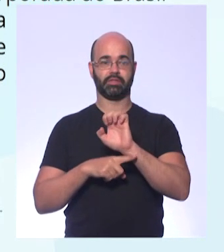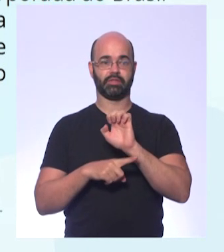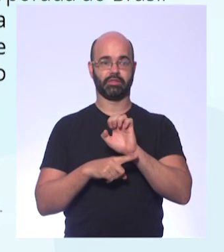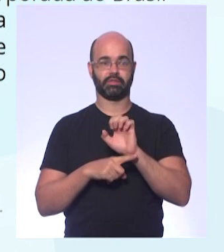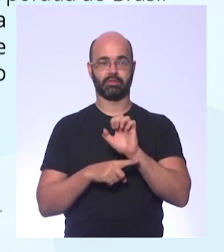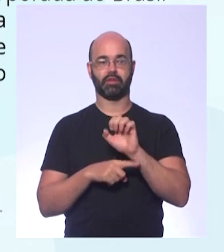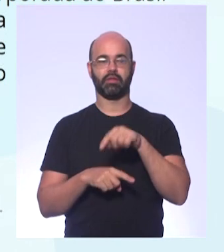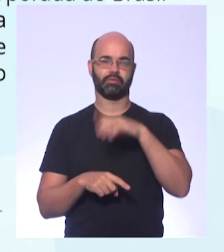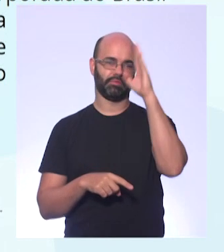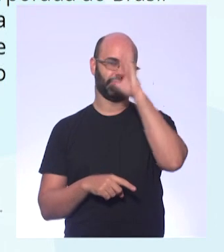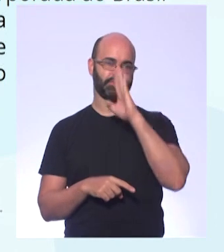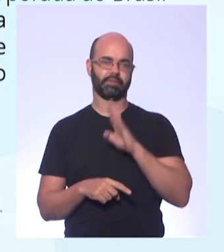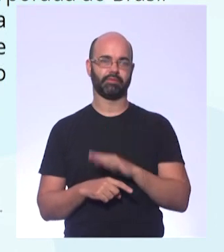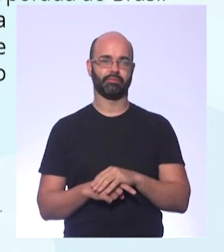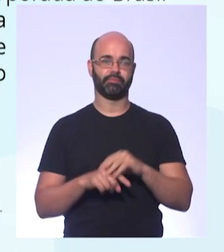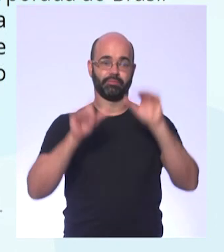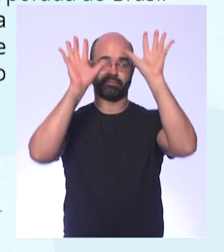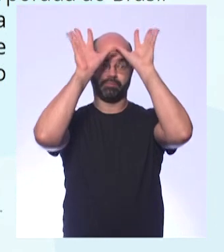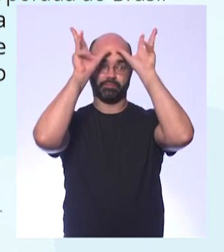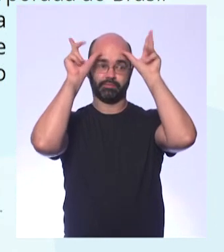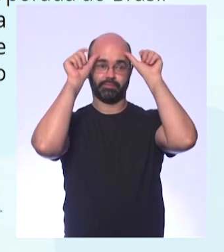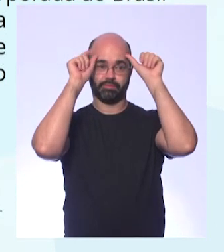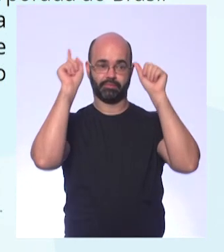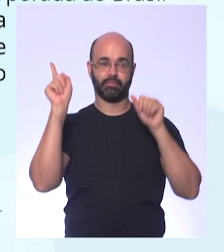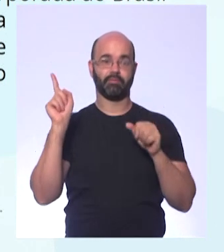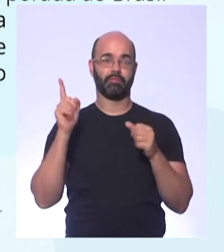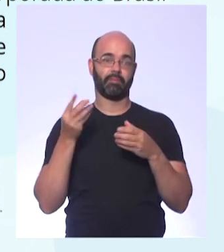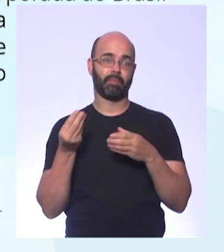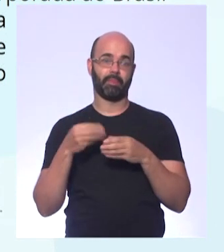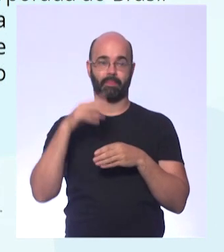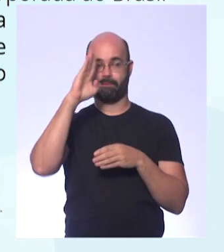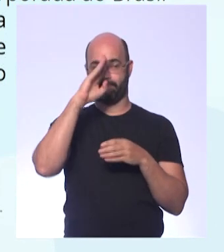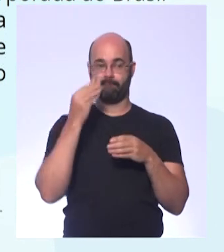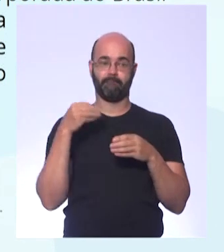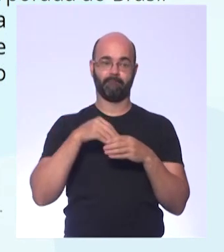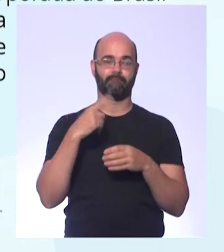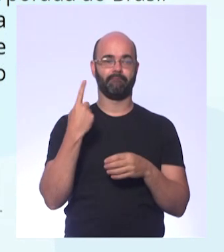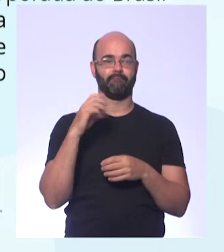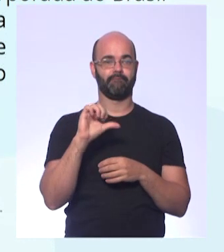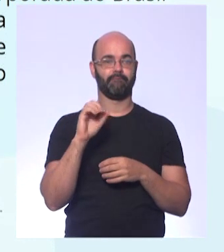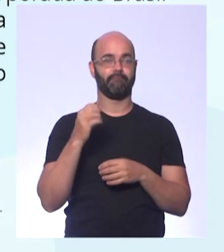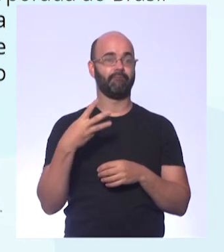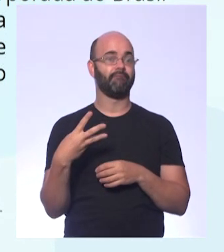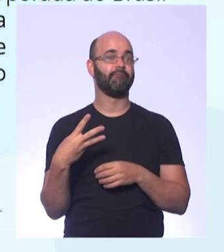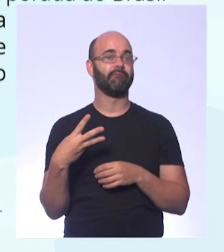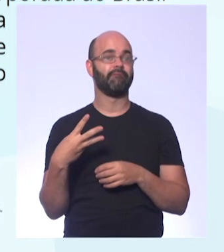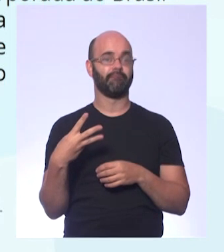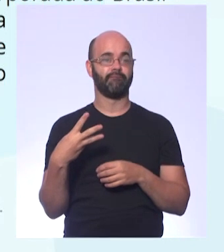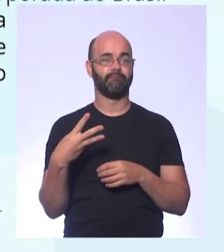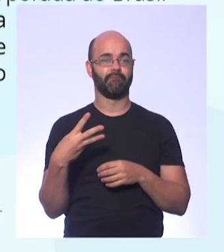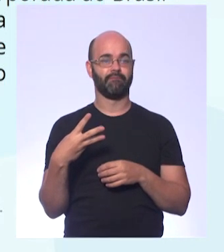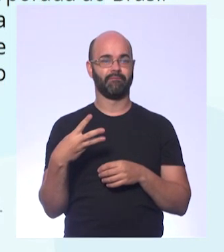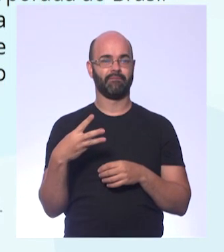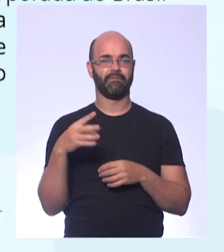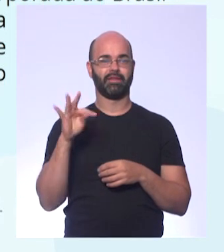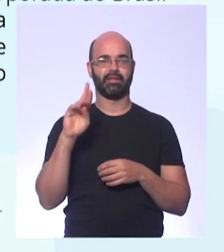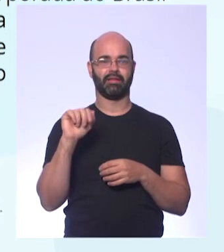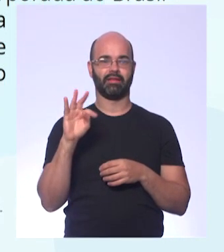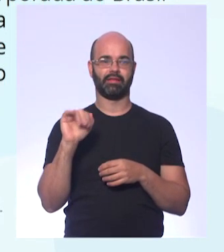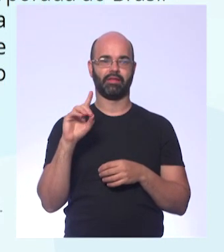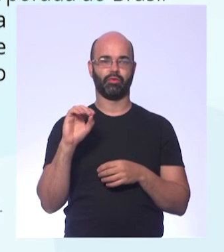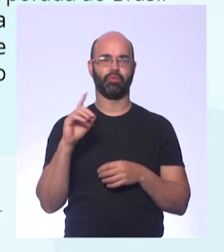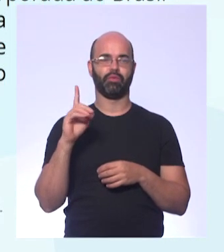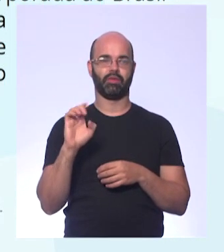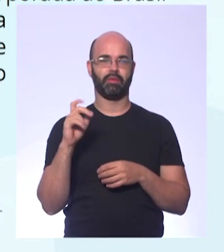Brasil. A região do Acre, no entanto, somente foi incorporada ao Brasil em 1903, com a assinatura do Tratado